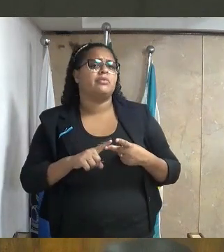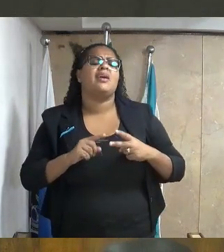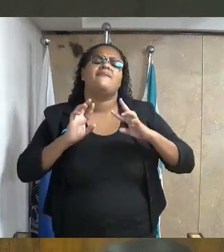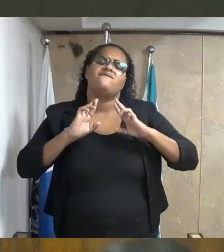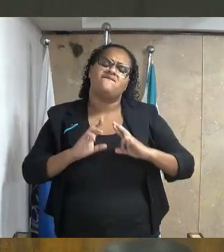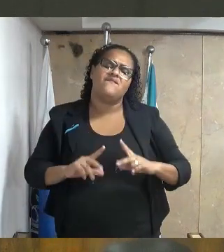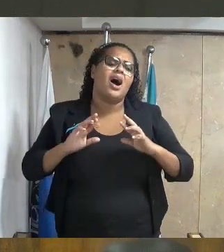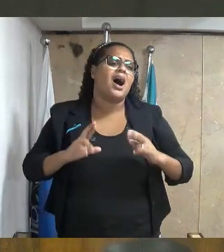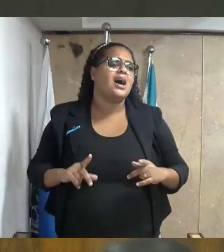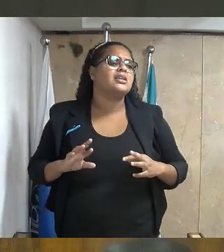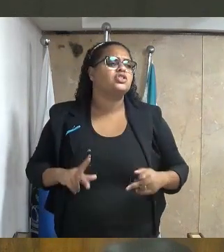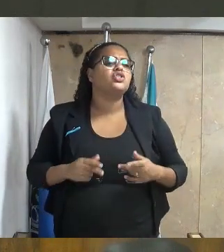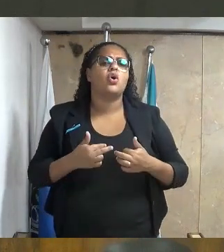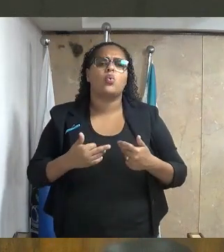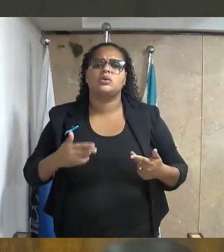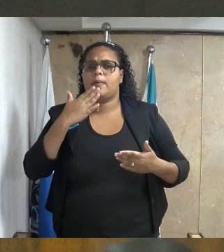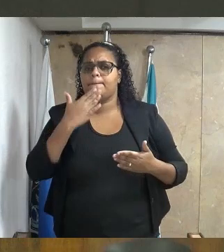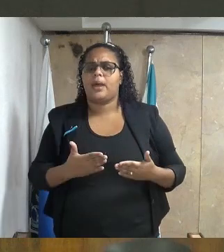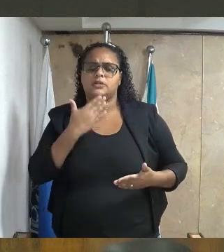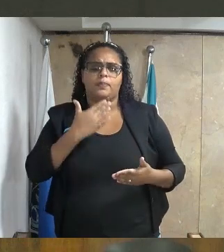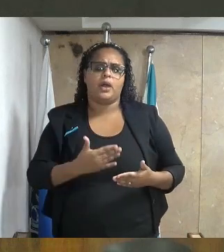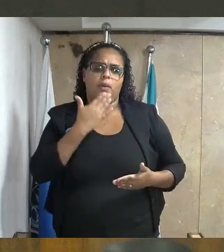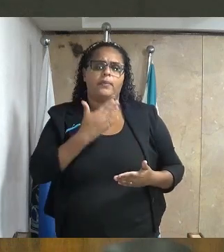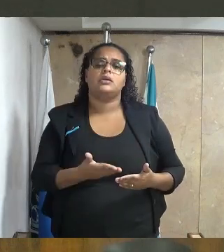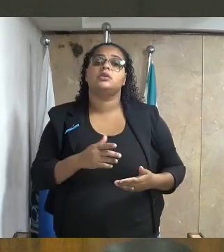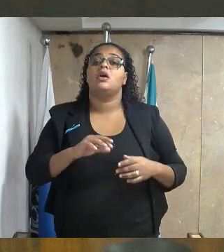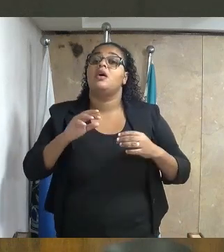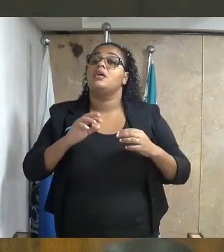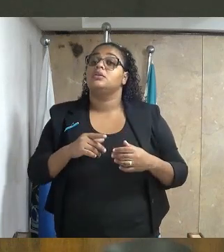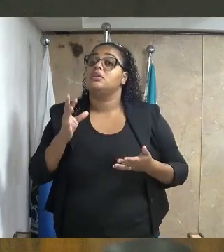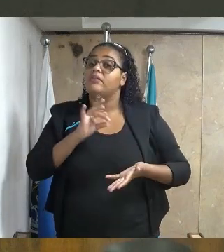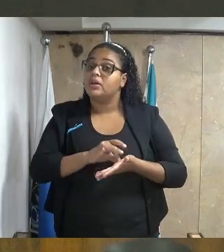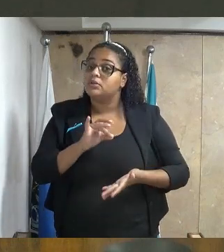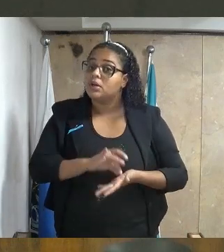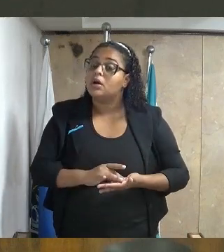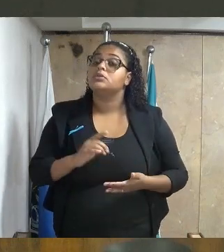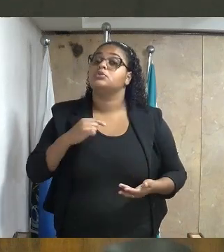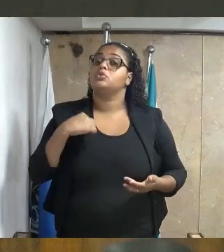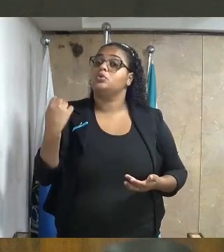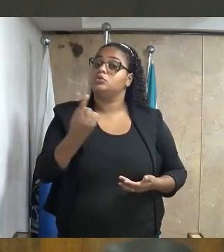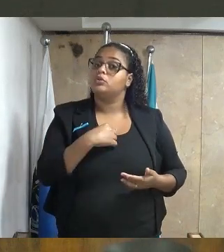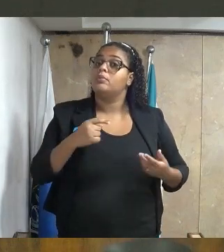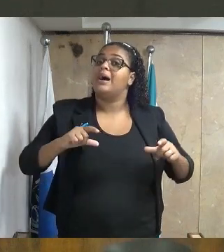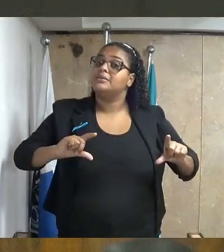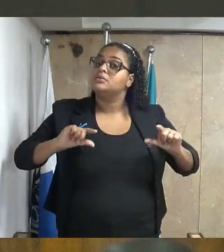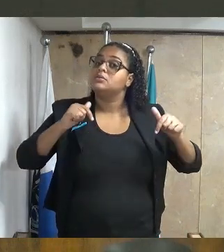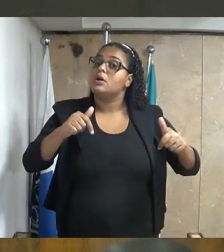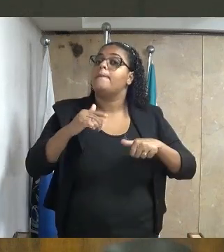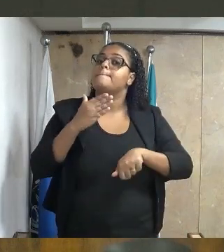várias coisas que, na verdade, a gente poderia ter uma ação prática,